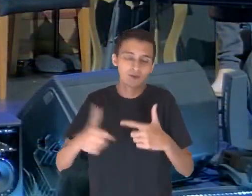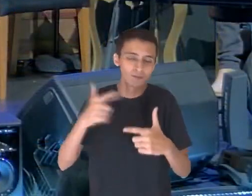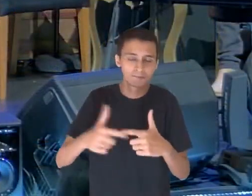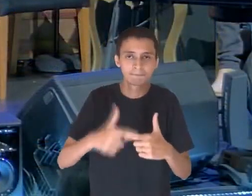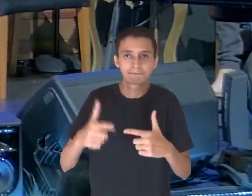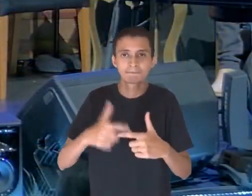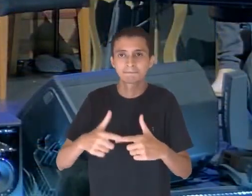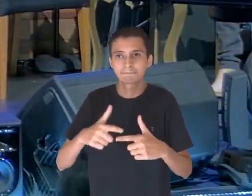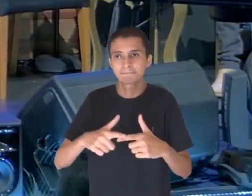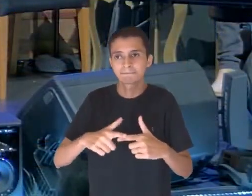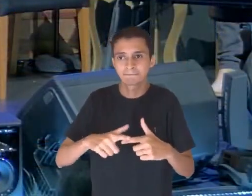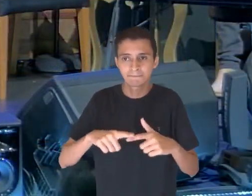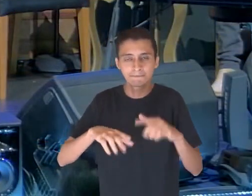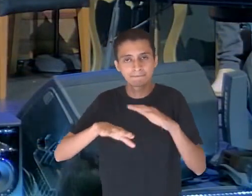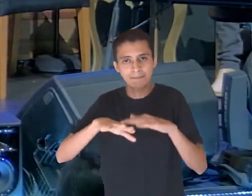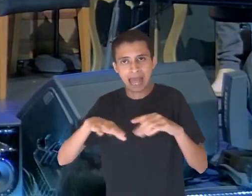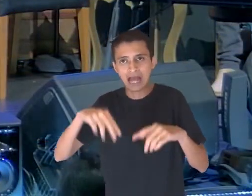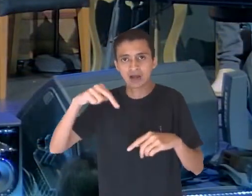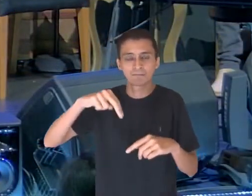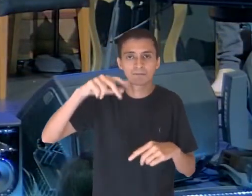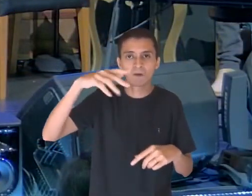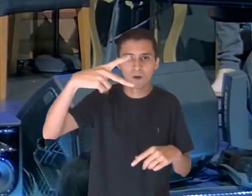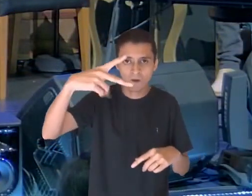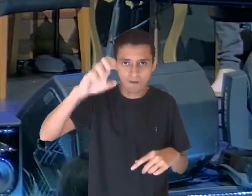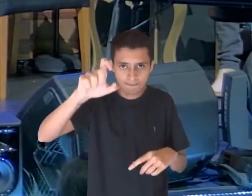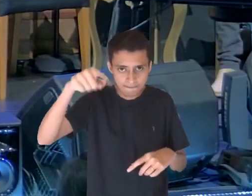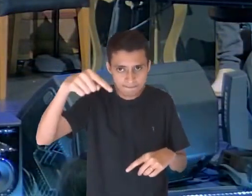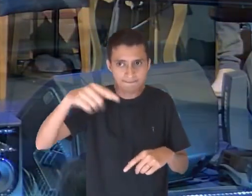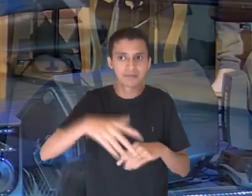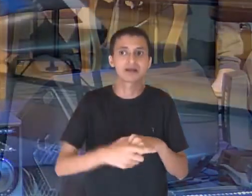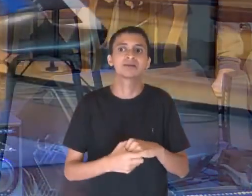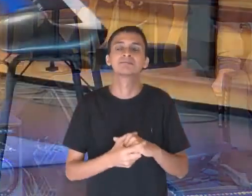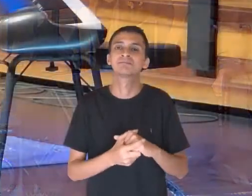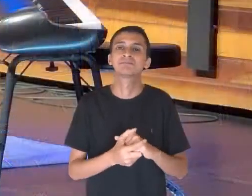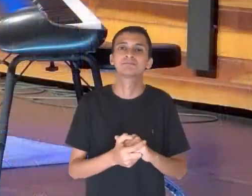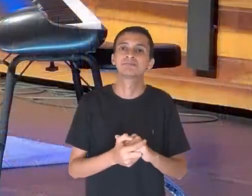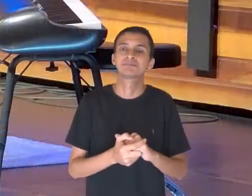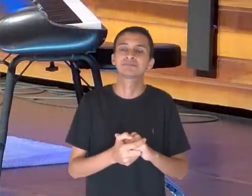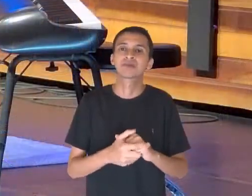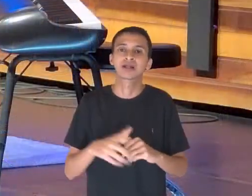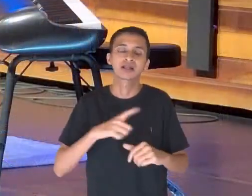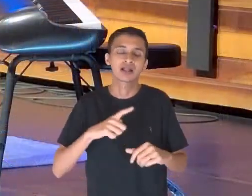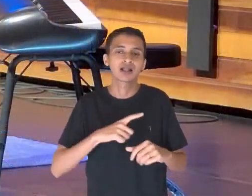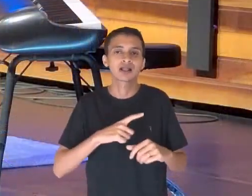e o pé fica assim. Eu boto no lugar. Para mim está torto, para você não.